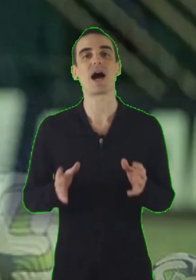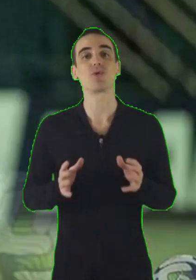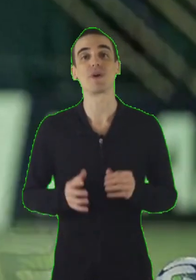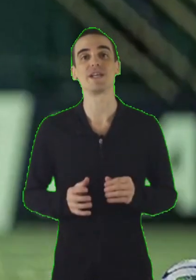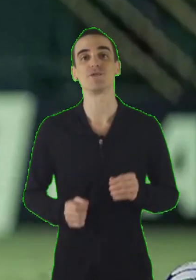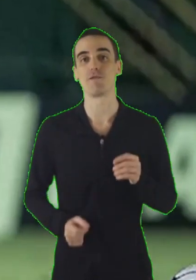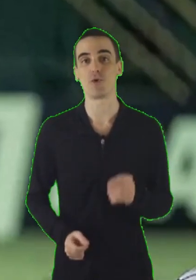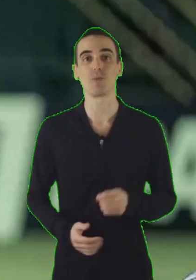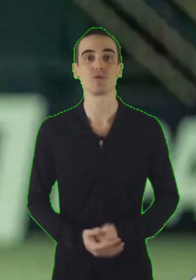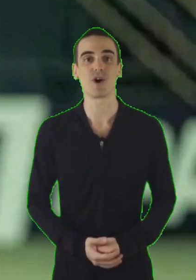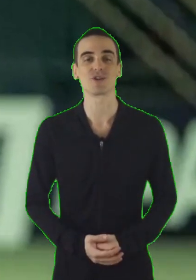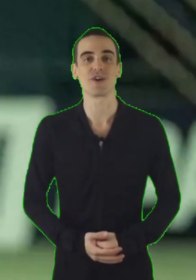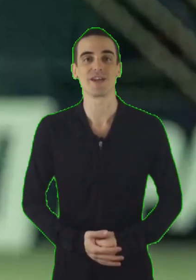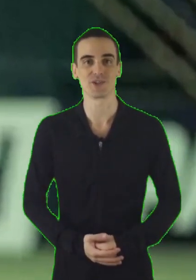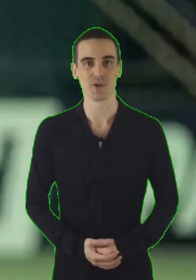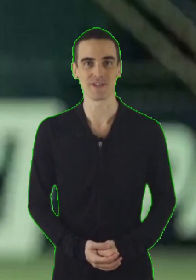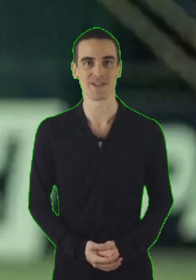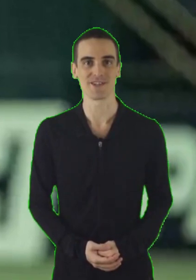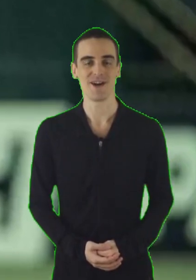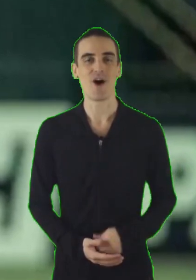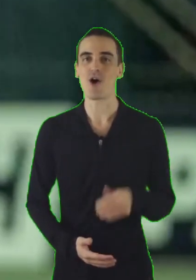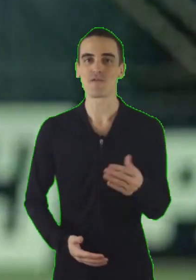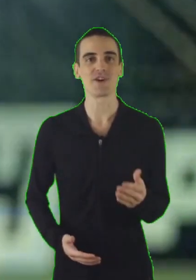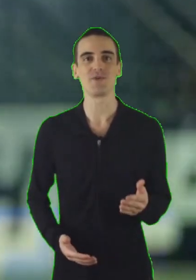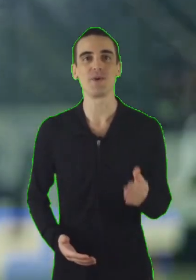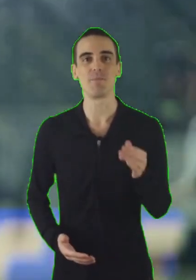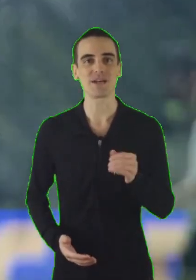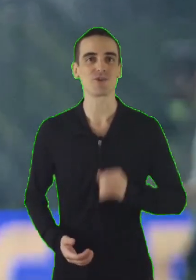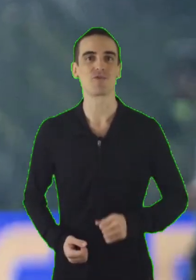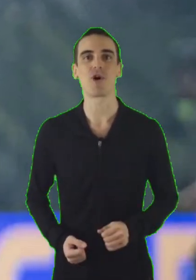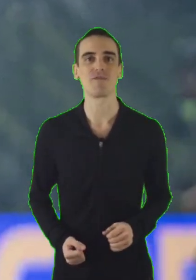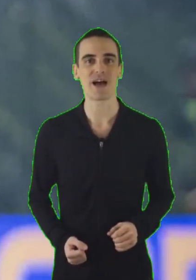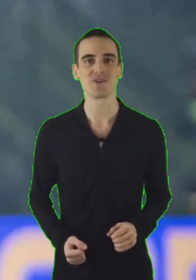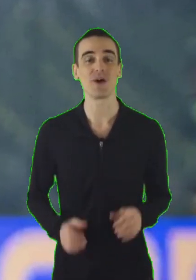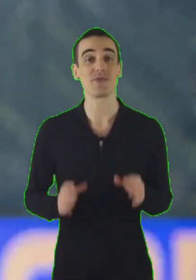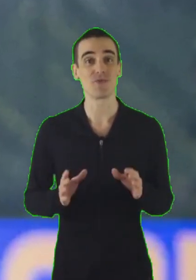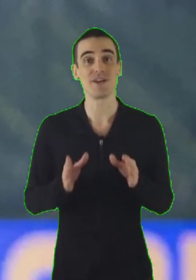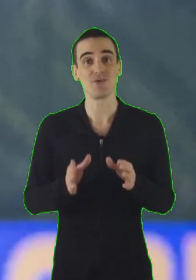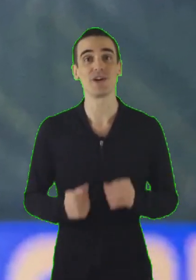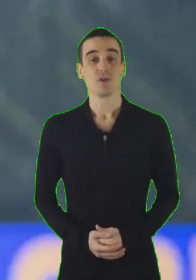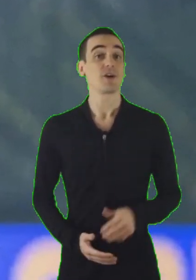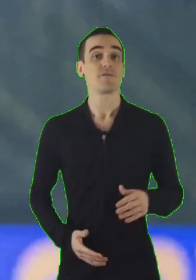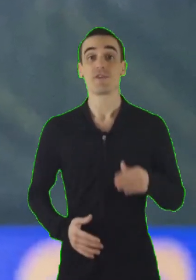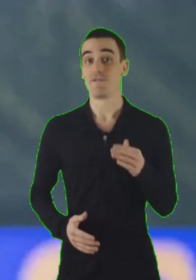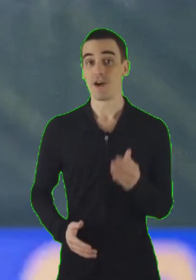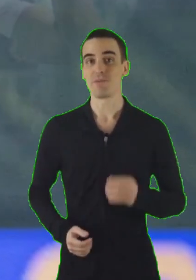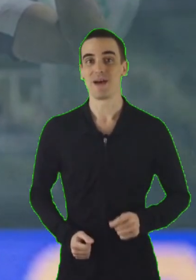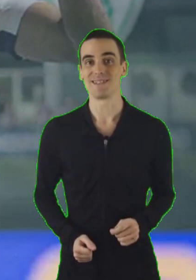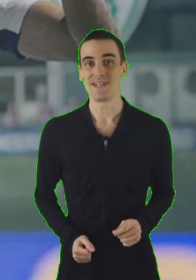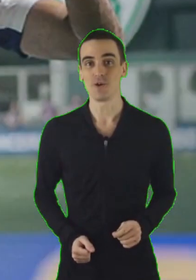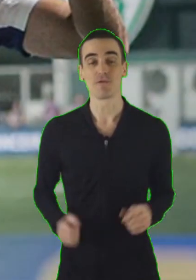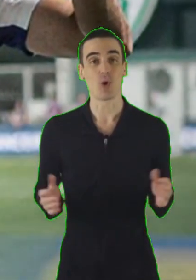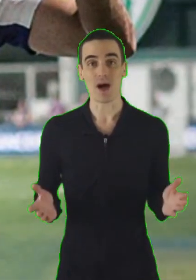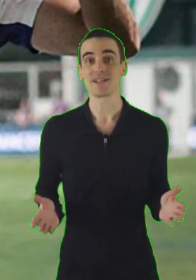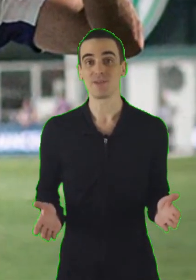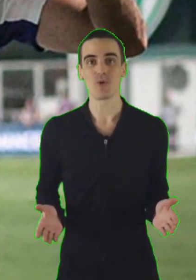uma comissão técnica na era SAF do clube. A equipe, na próxima quinta-feira, enfrenta o Atlético Paranaense, no Mineirão.